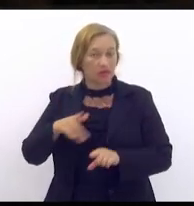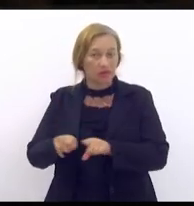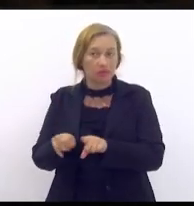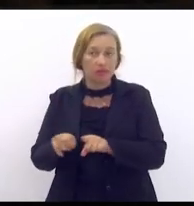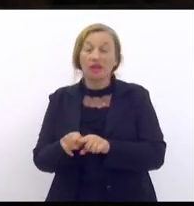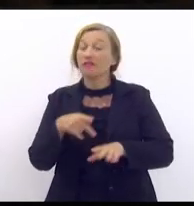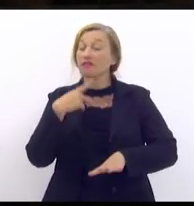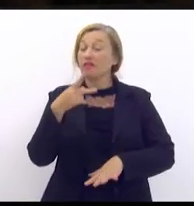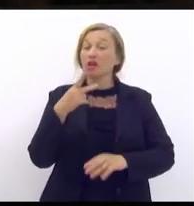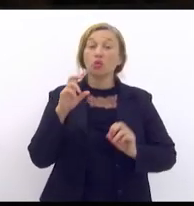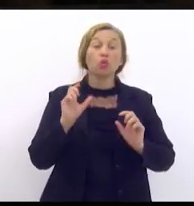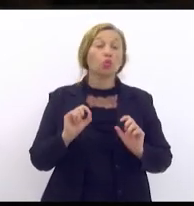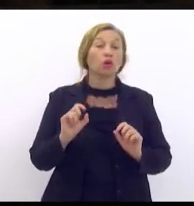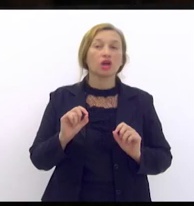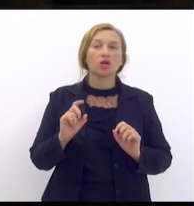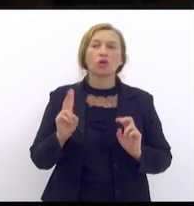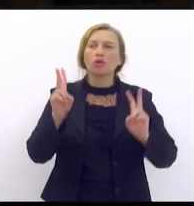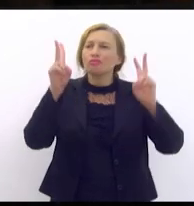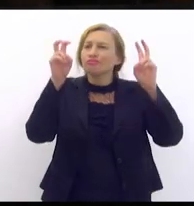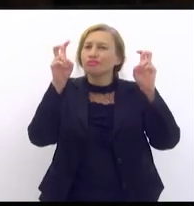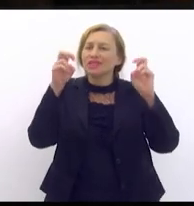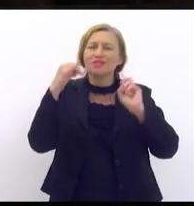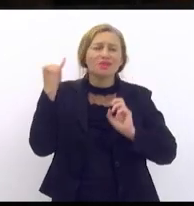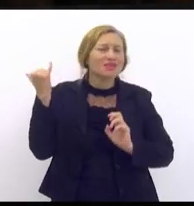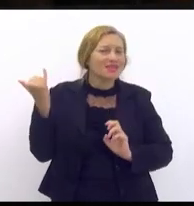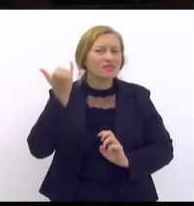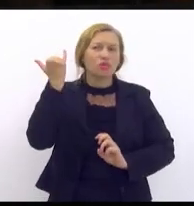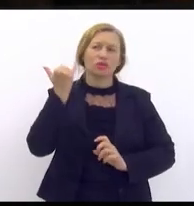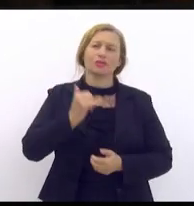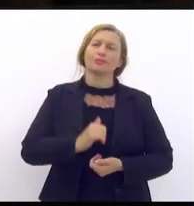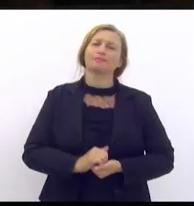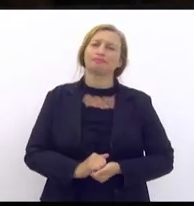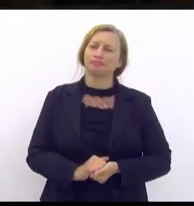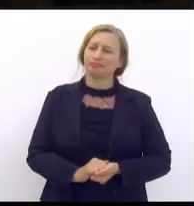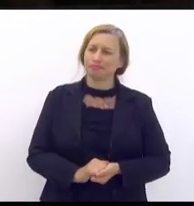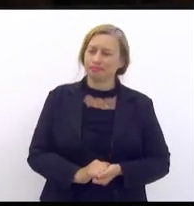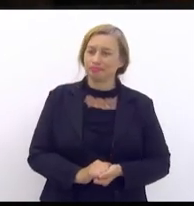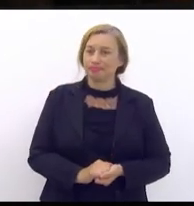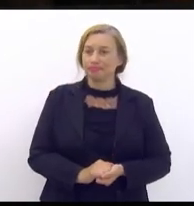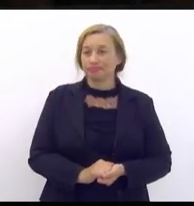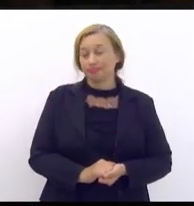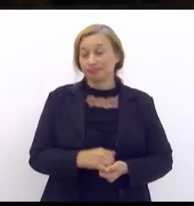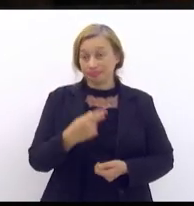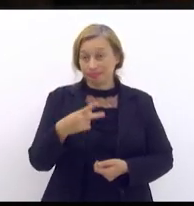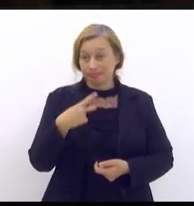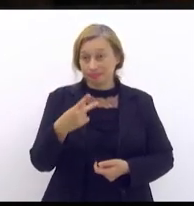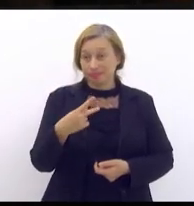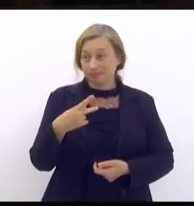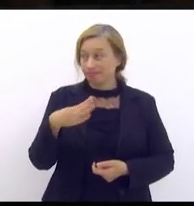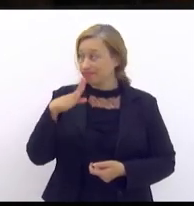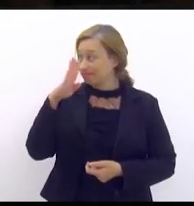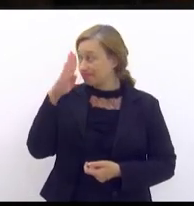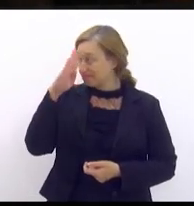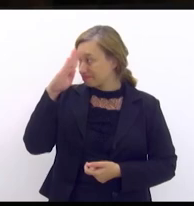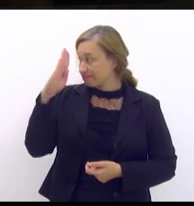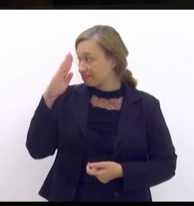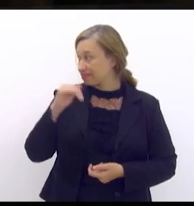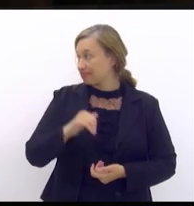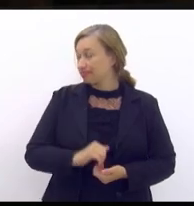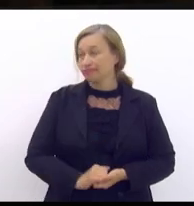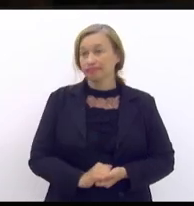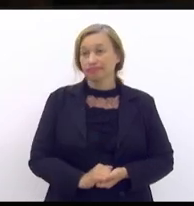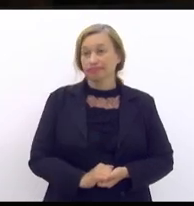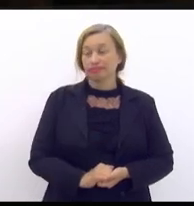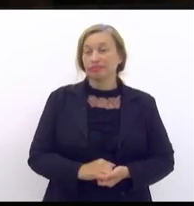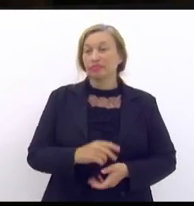trata de um tema importantíssimo, eu diria vital para